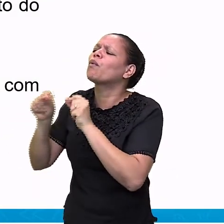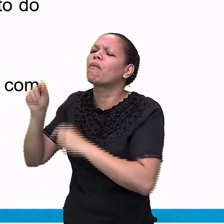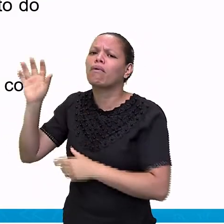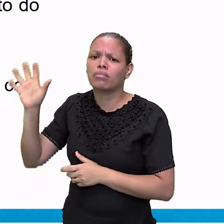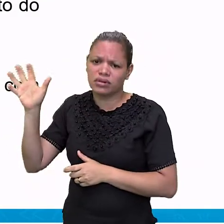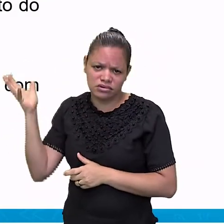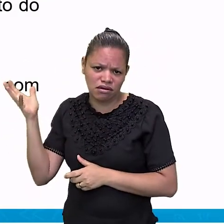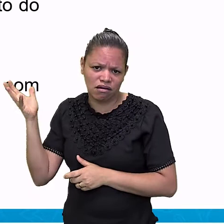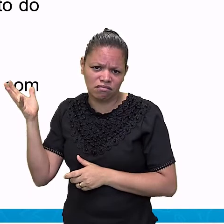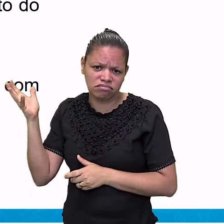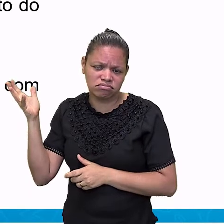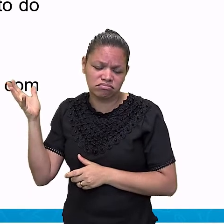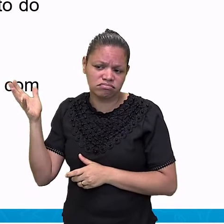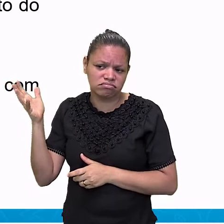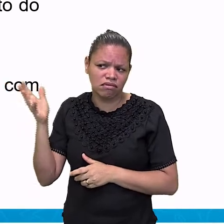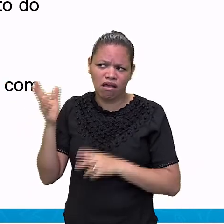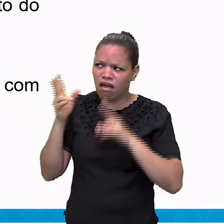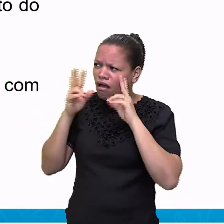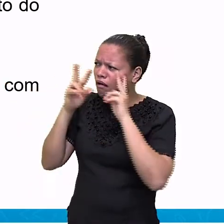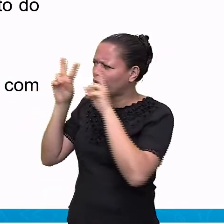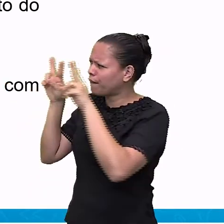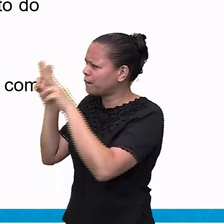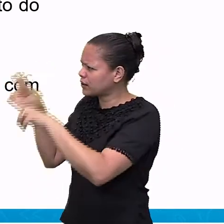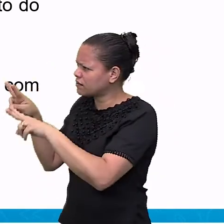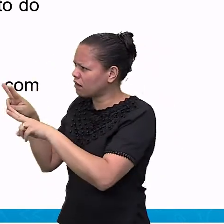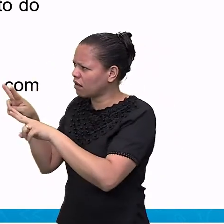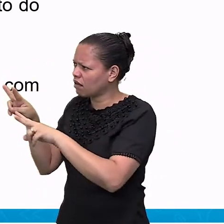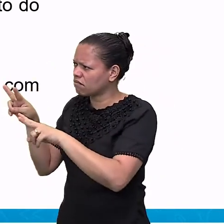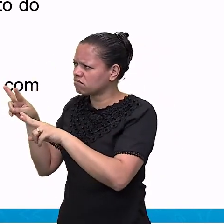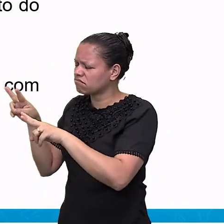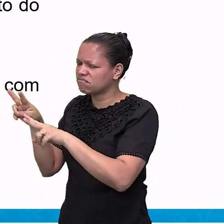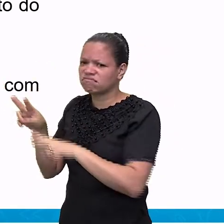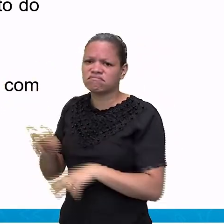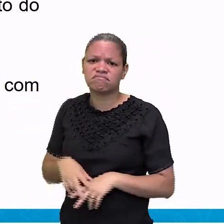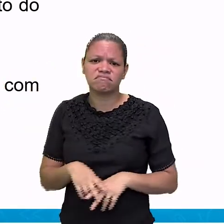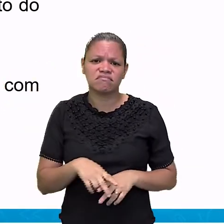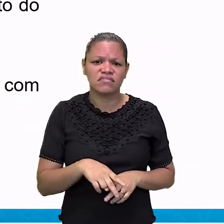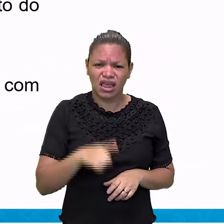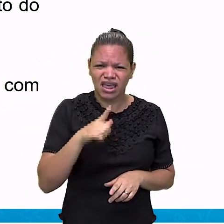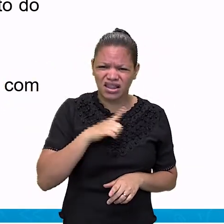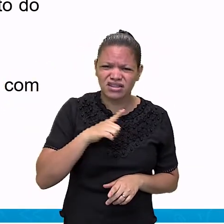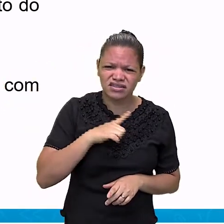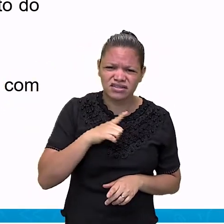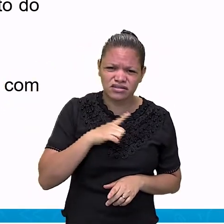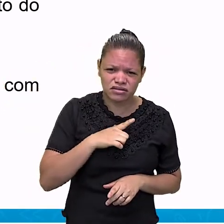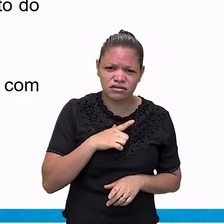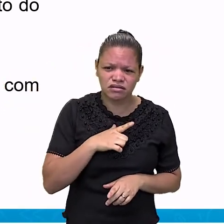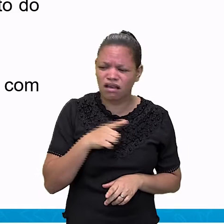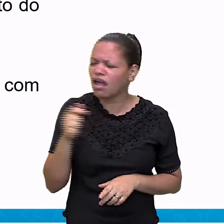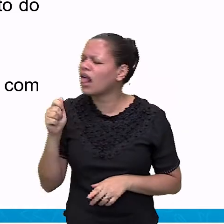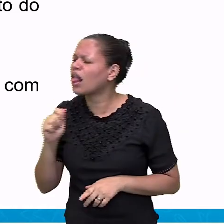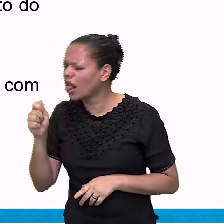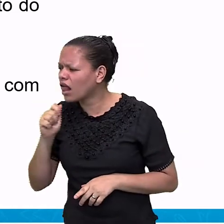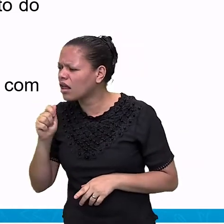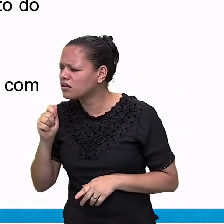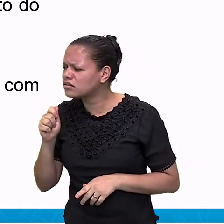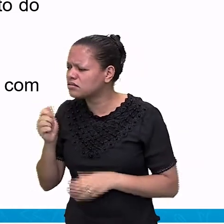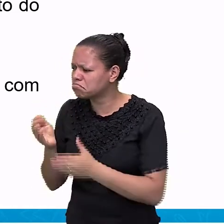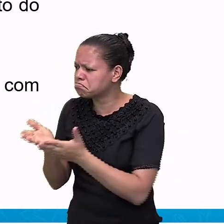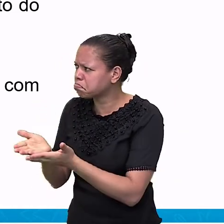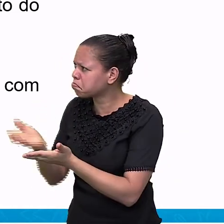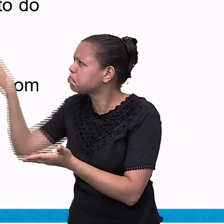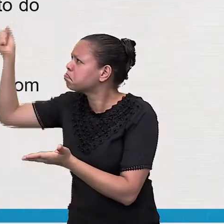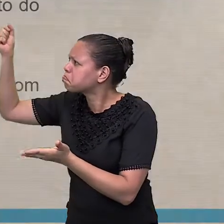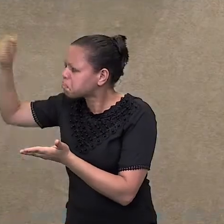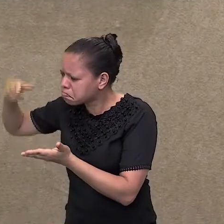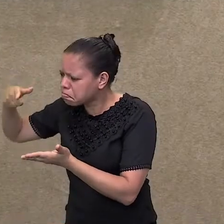tinha um sorvete congelado que ficou exposto ao sol e ele derreteu. E agora, tem